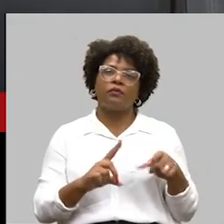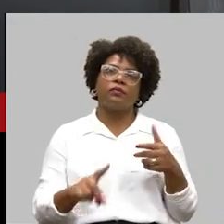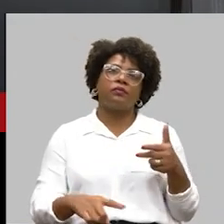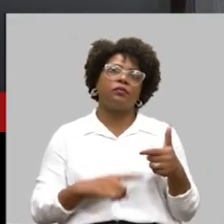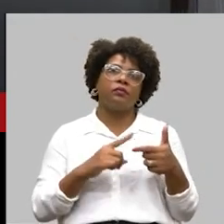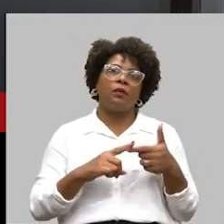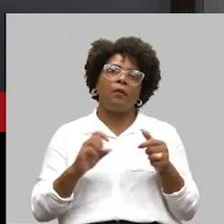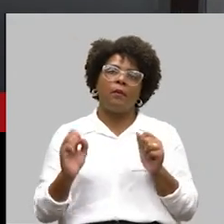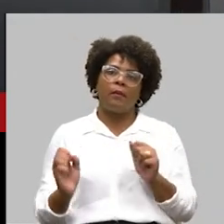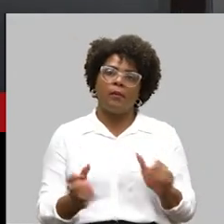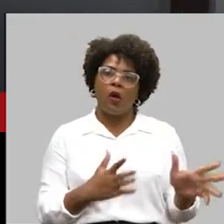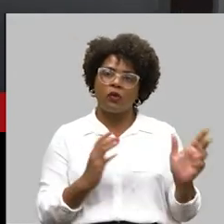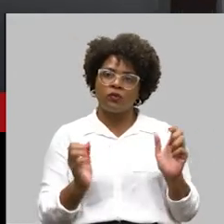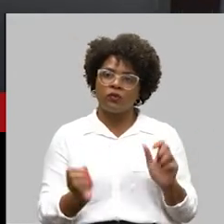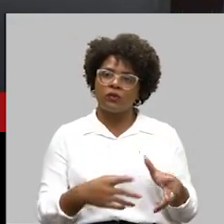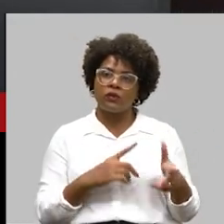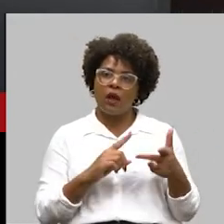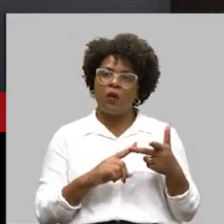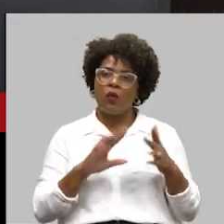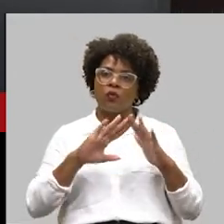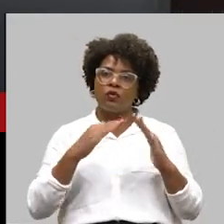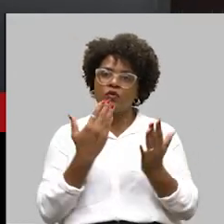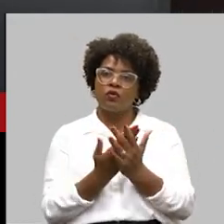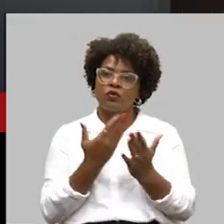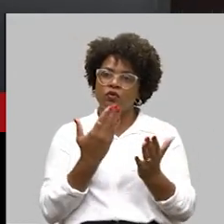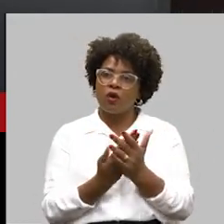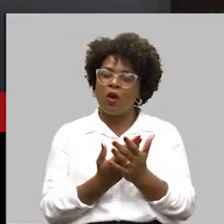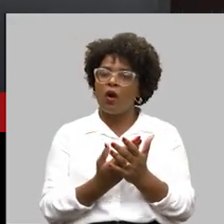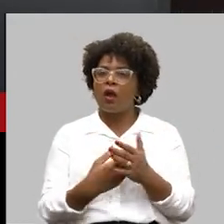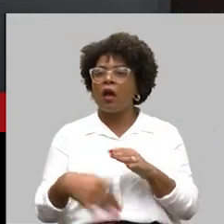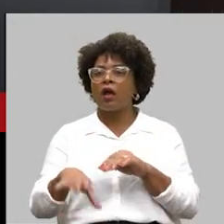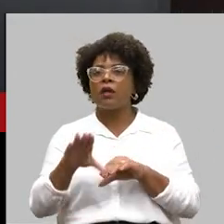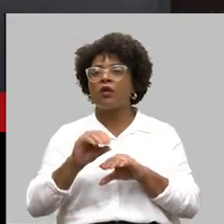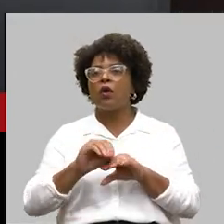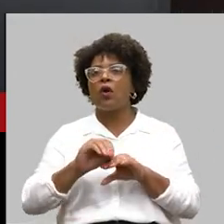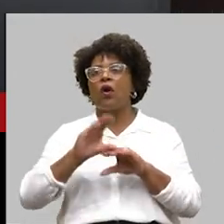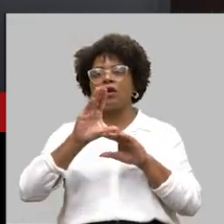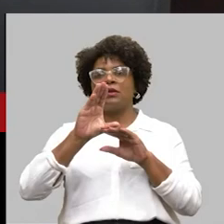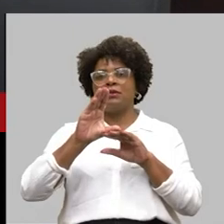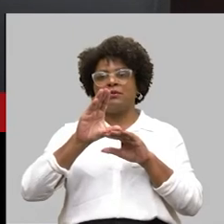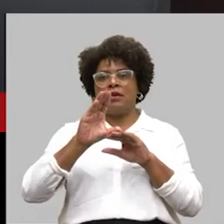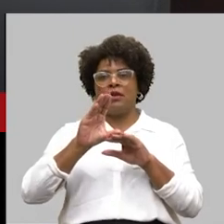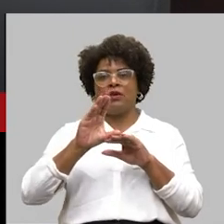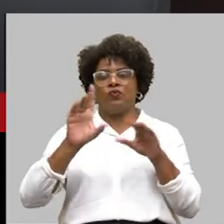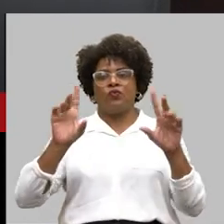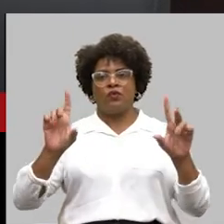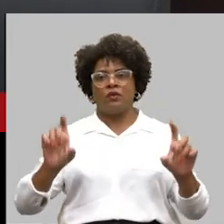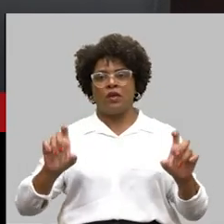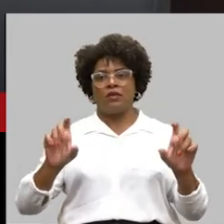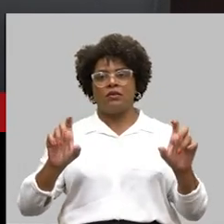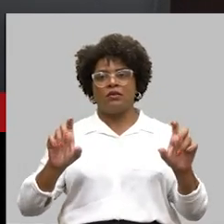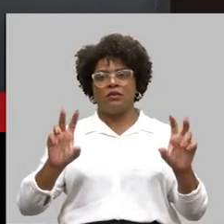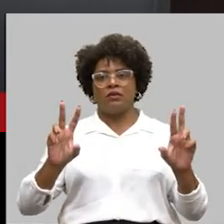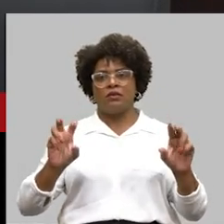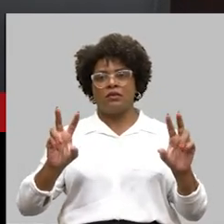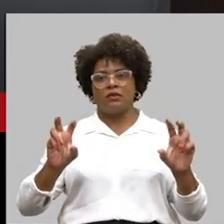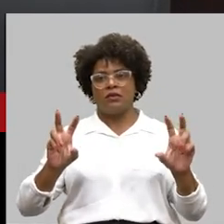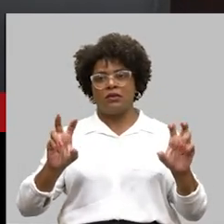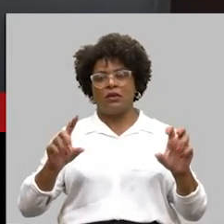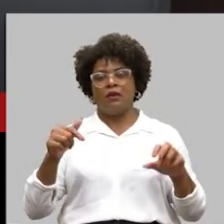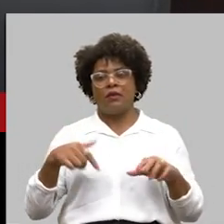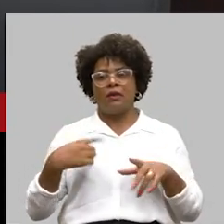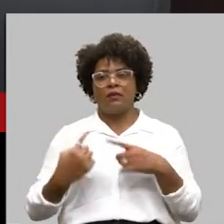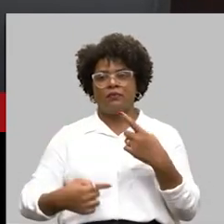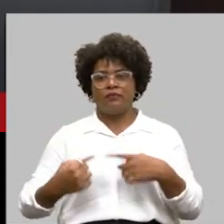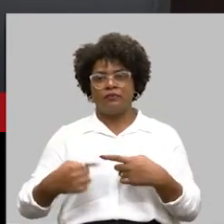produção não existe escola e não existe conhecimento sobre o assunto que nós estamos debatendo